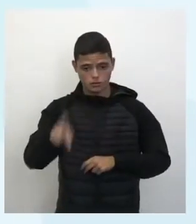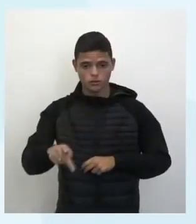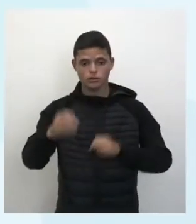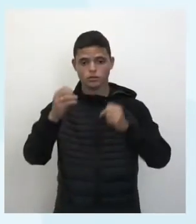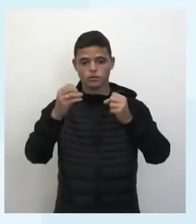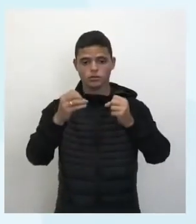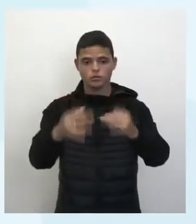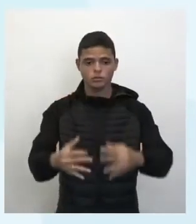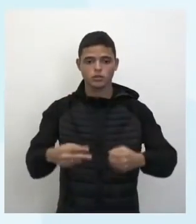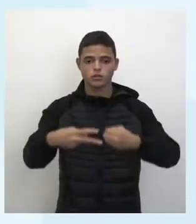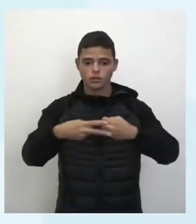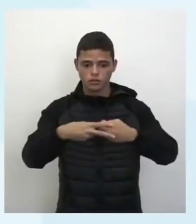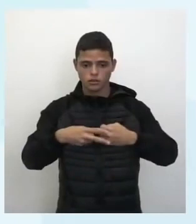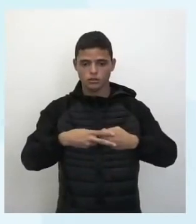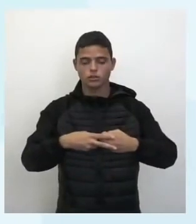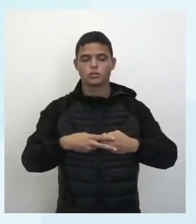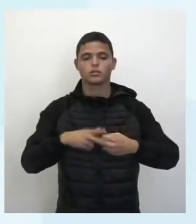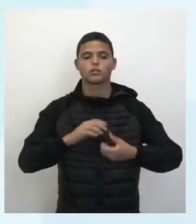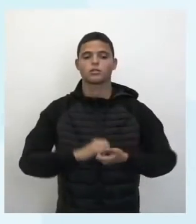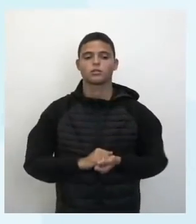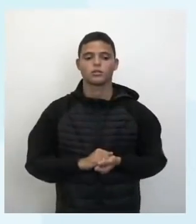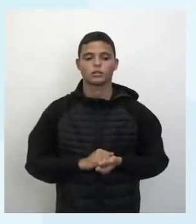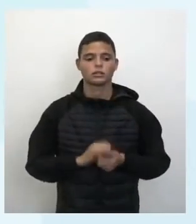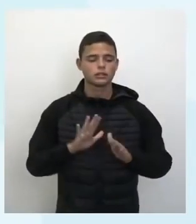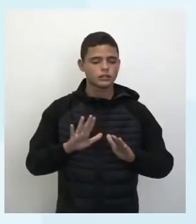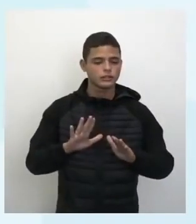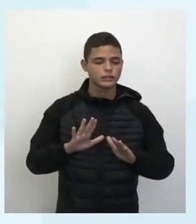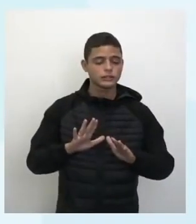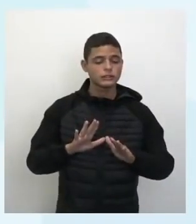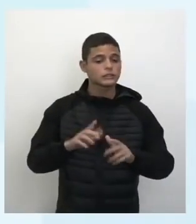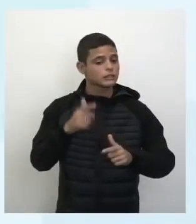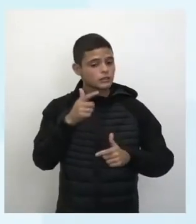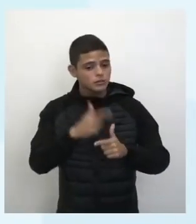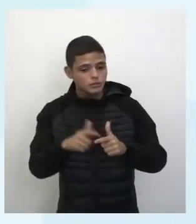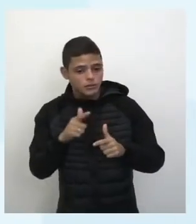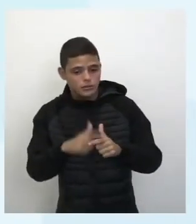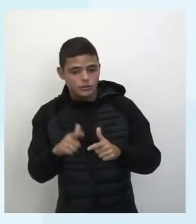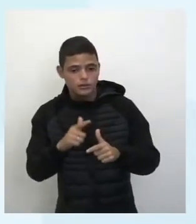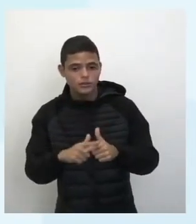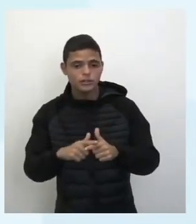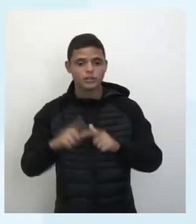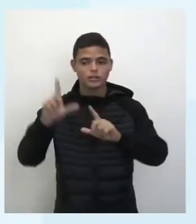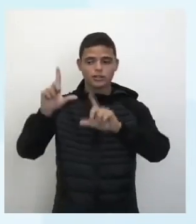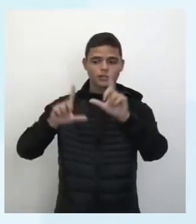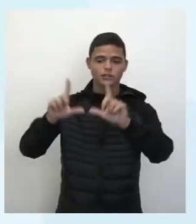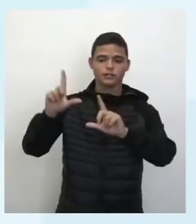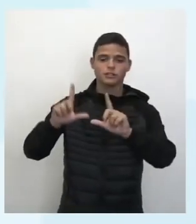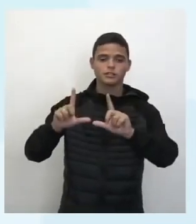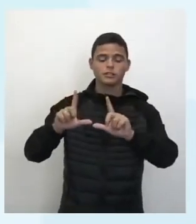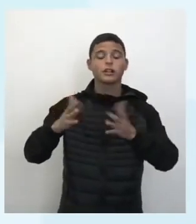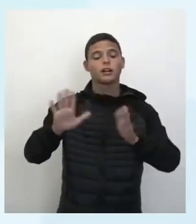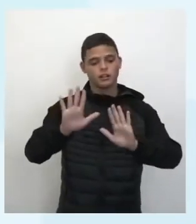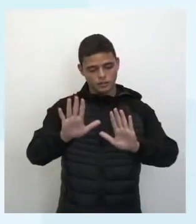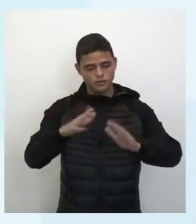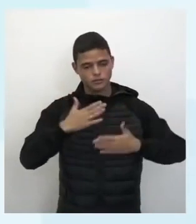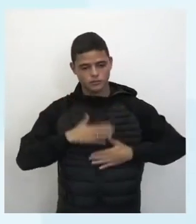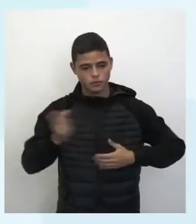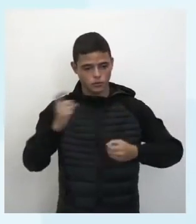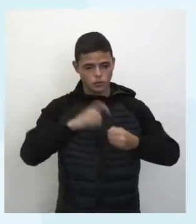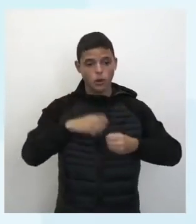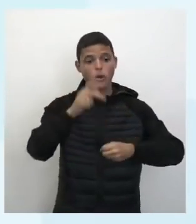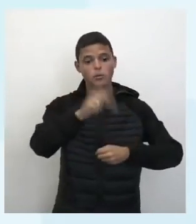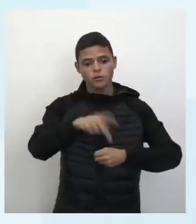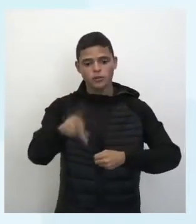o nosso verbo. Não está dando certo. Eu vou desistir de grifar a tela, tá? O professor explicou, é o nosso